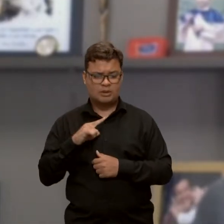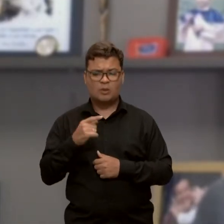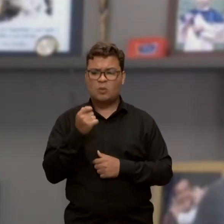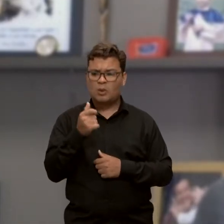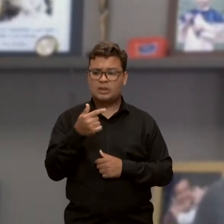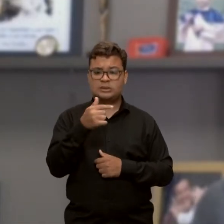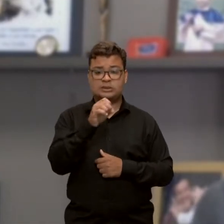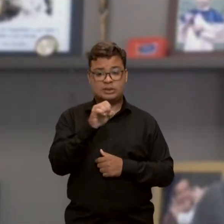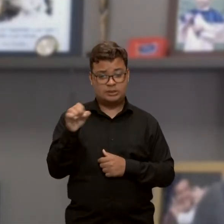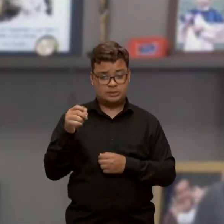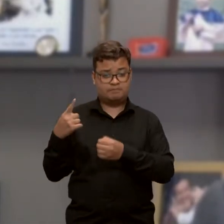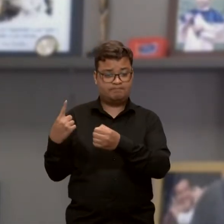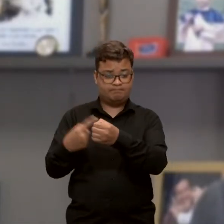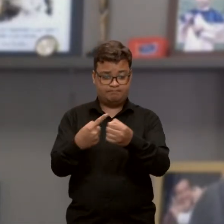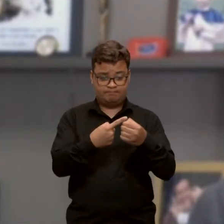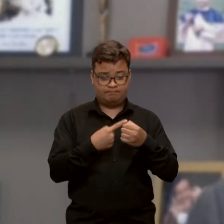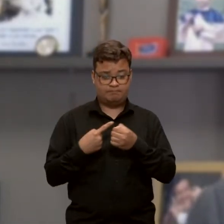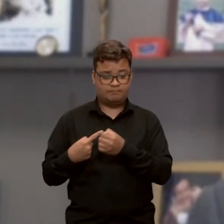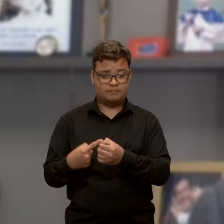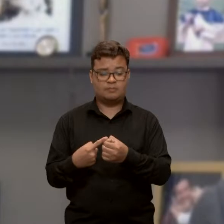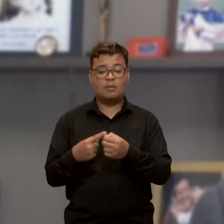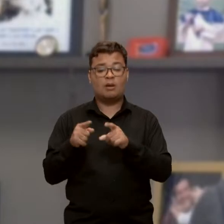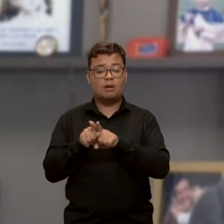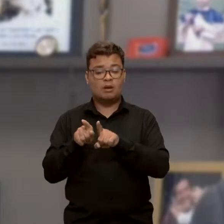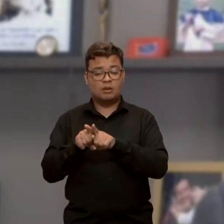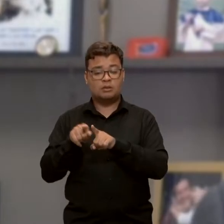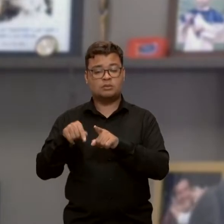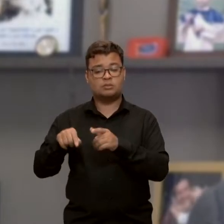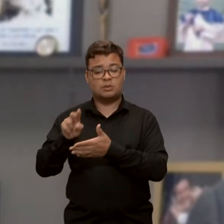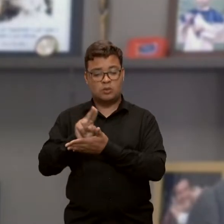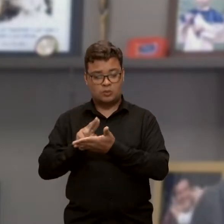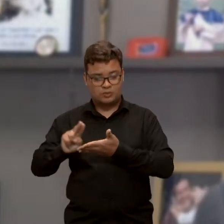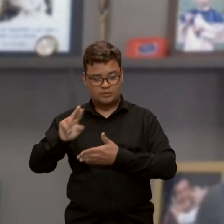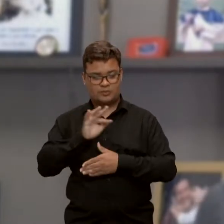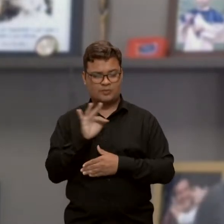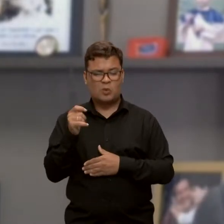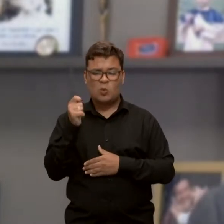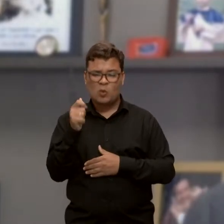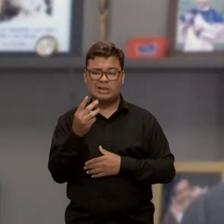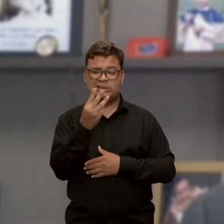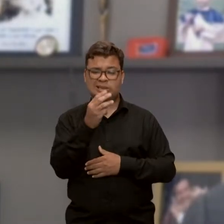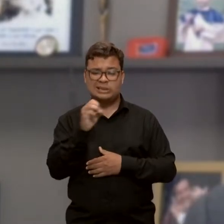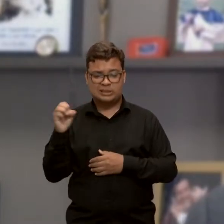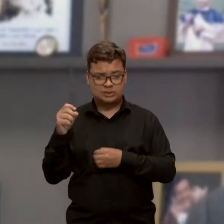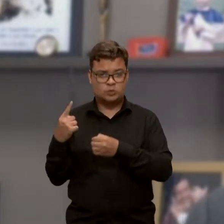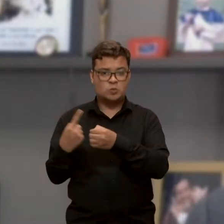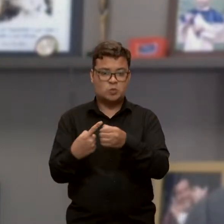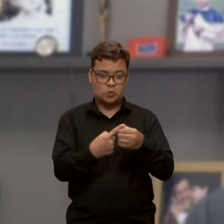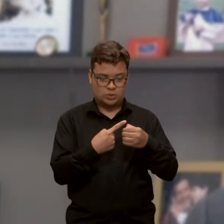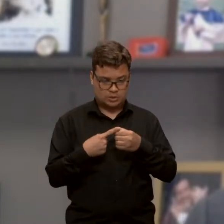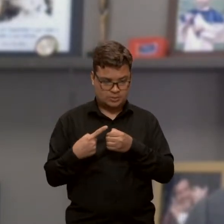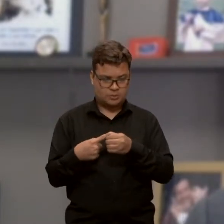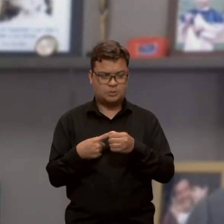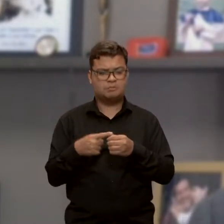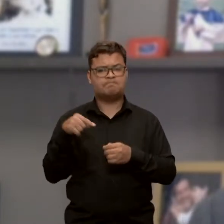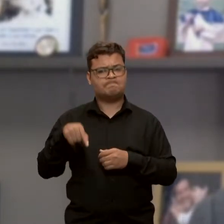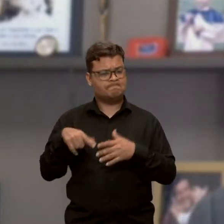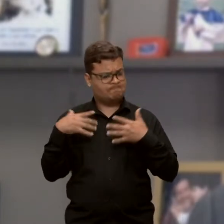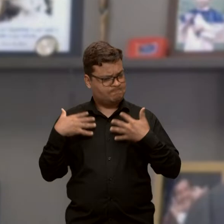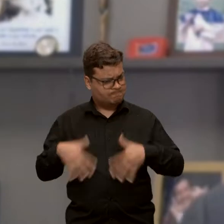as universidades federais estão em aproximadamente quase 300 municípios, né? A gente tem uma